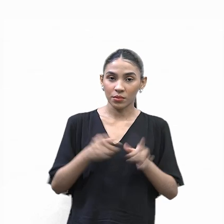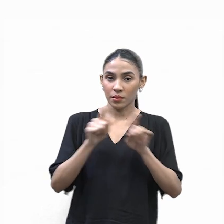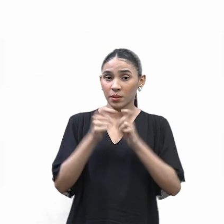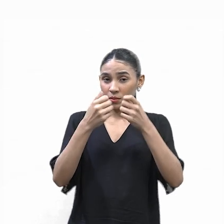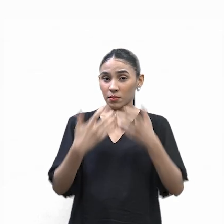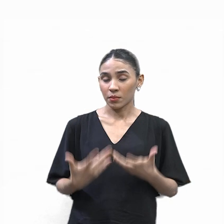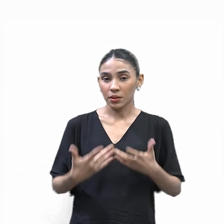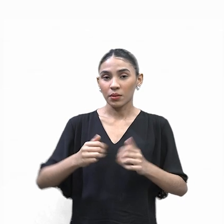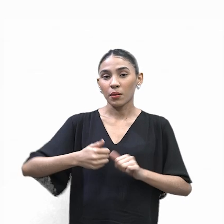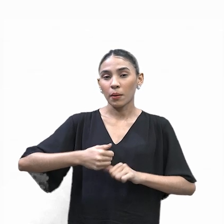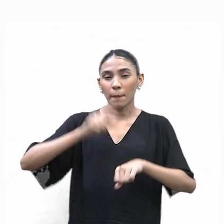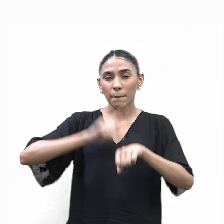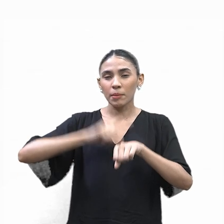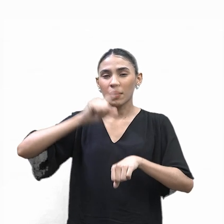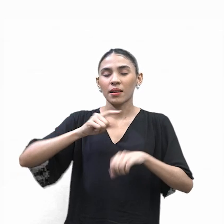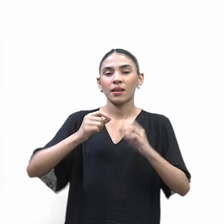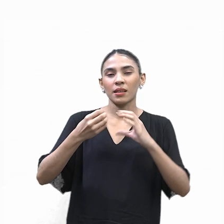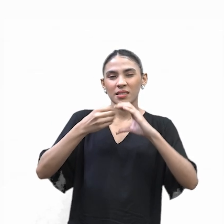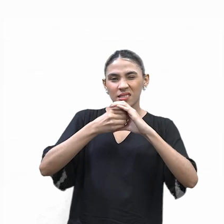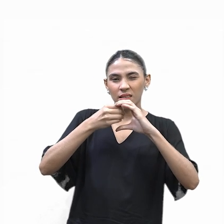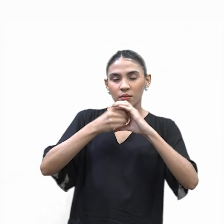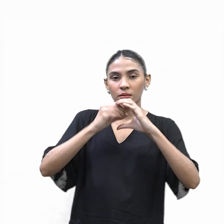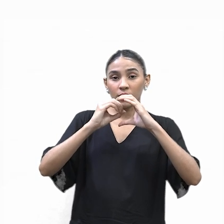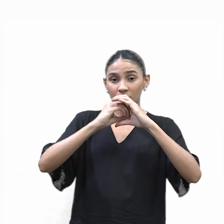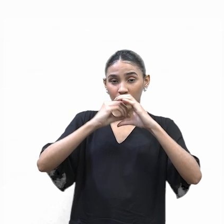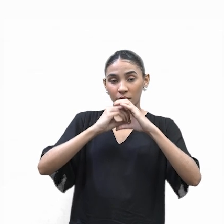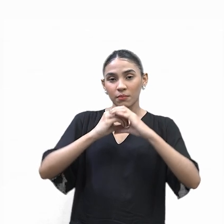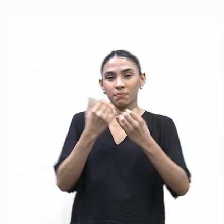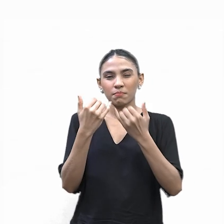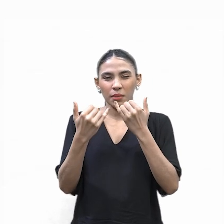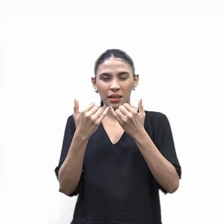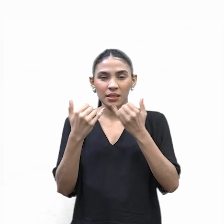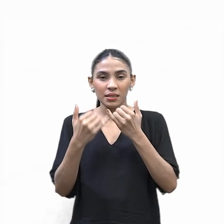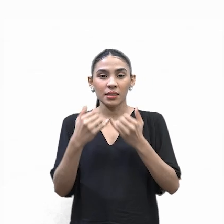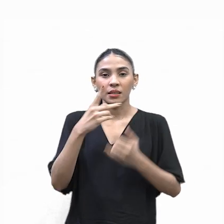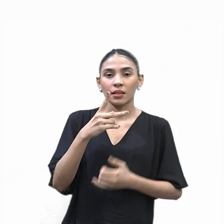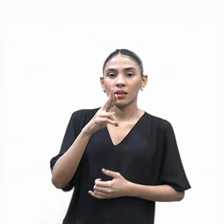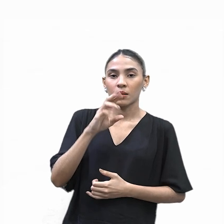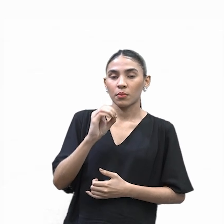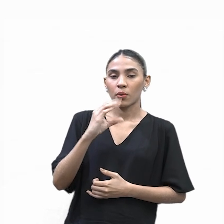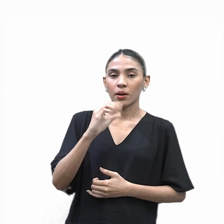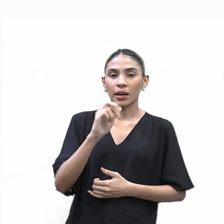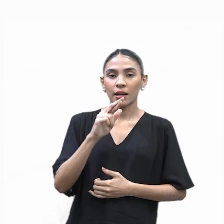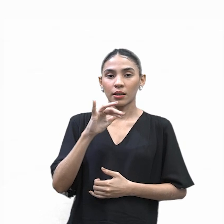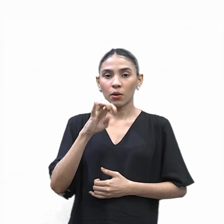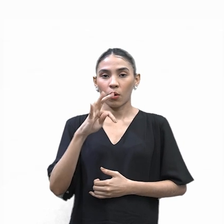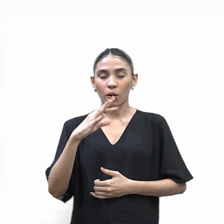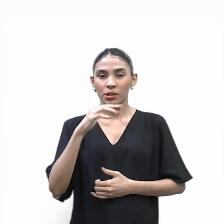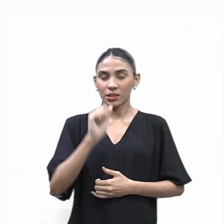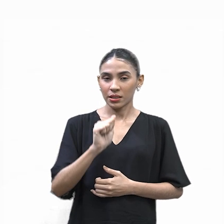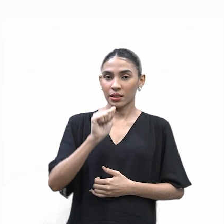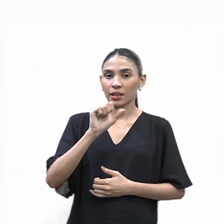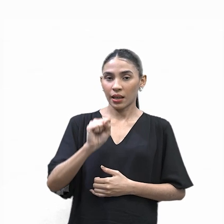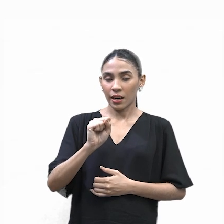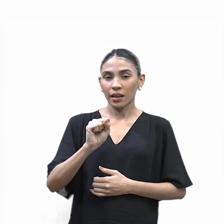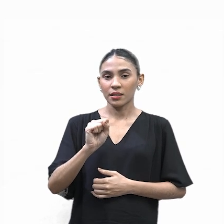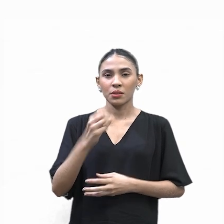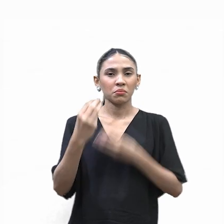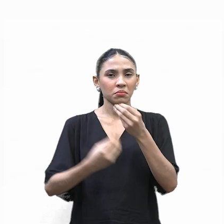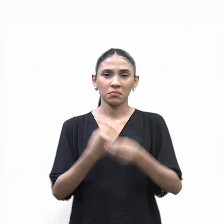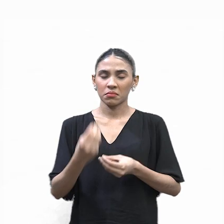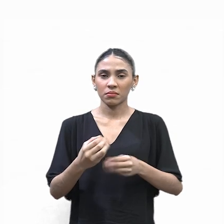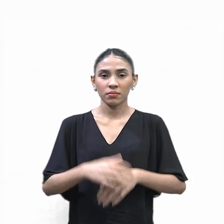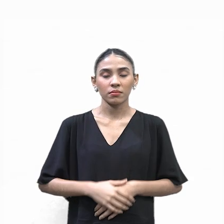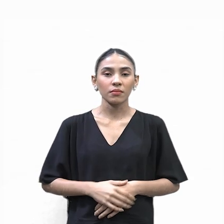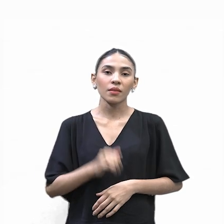primeiras células eram muito parecidas com as células procarióticas atuais. Como assim células